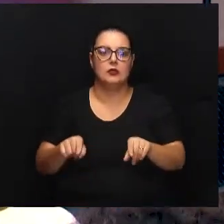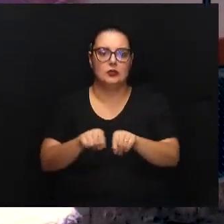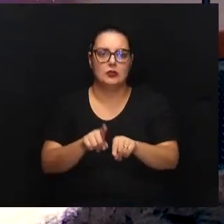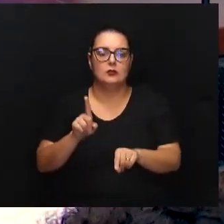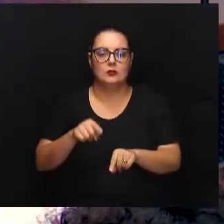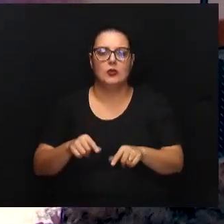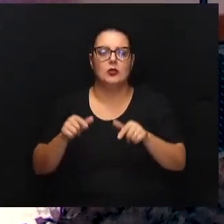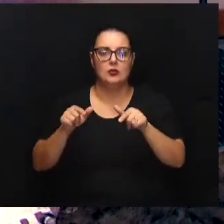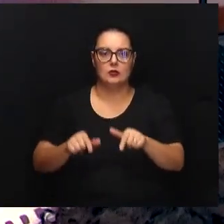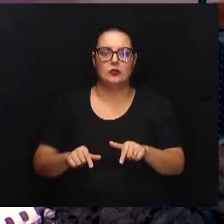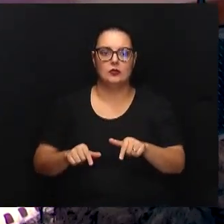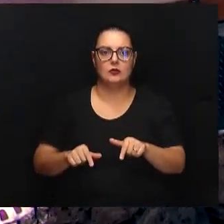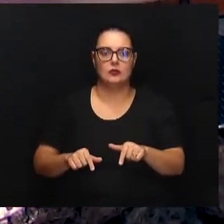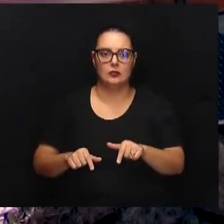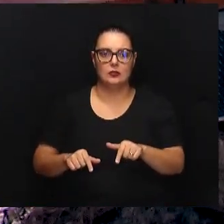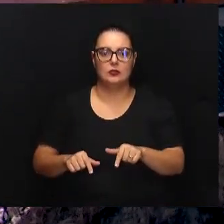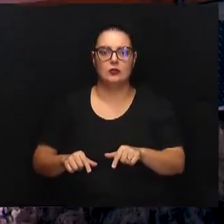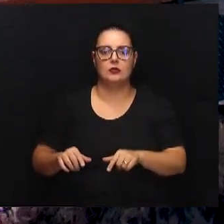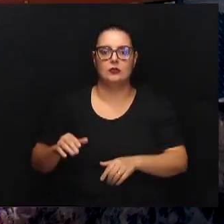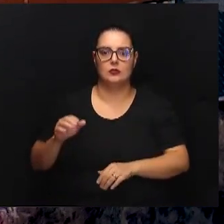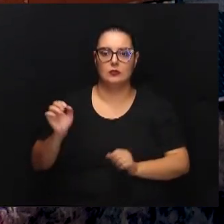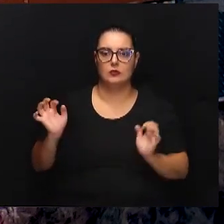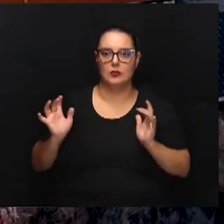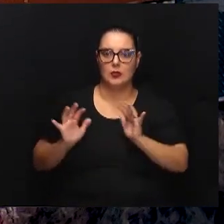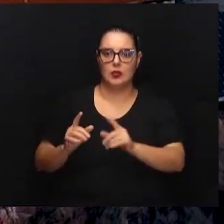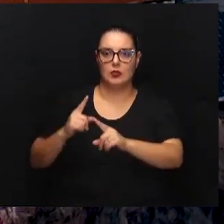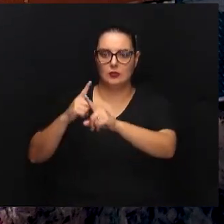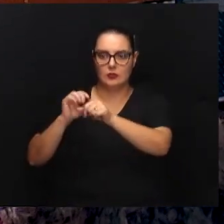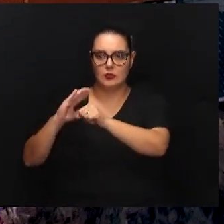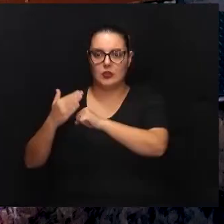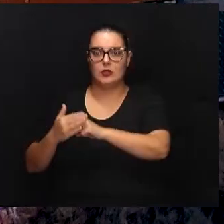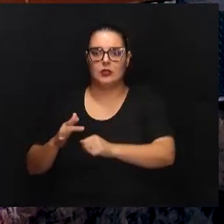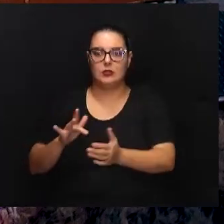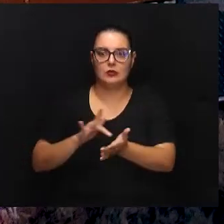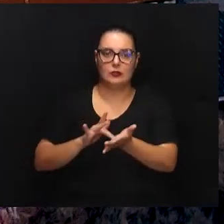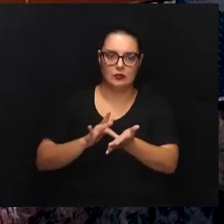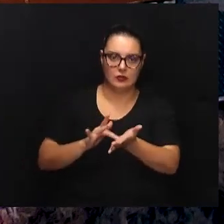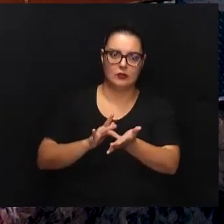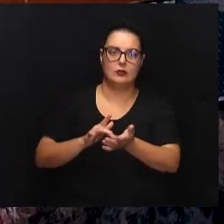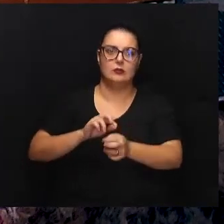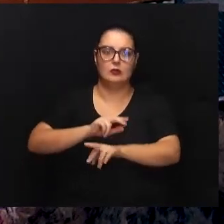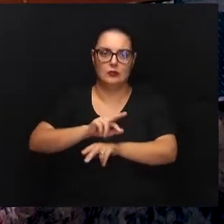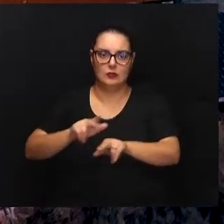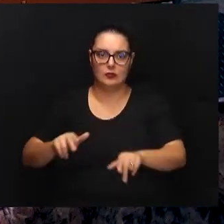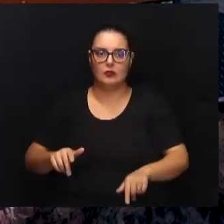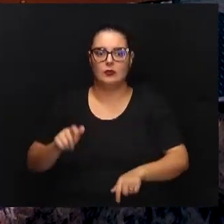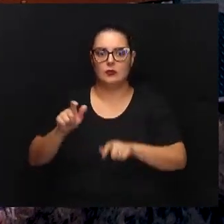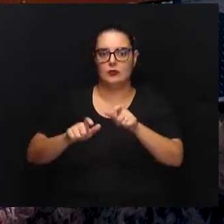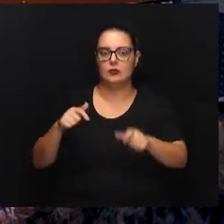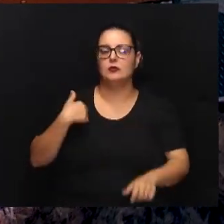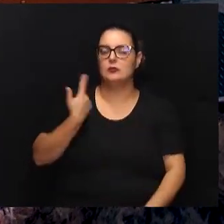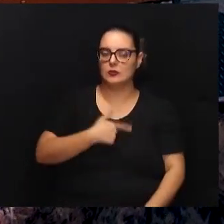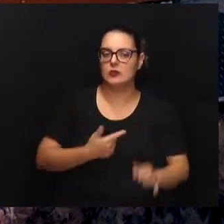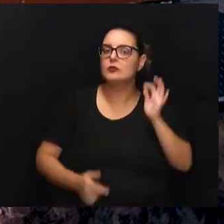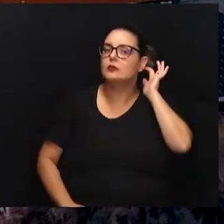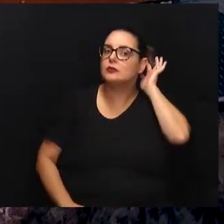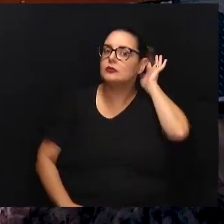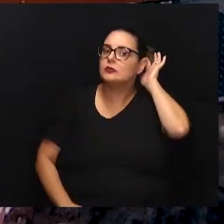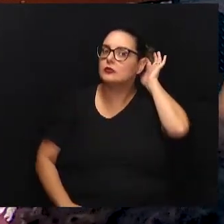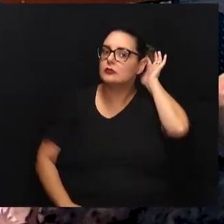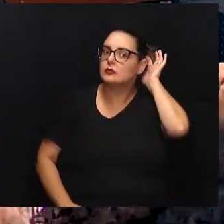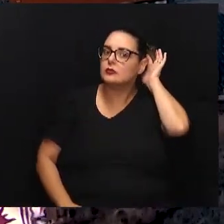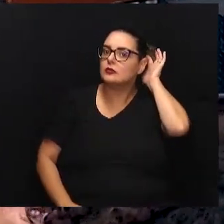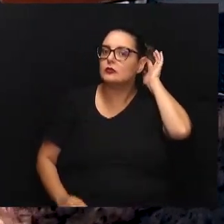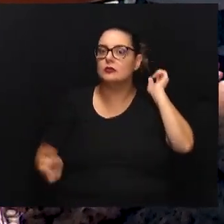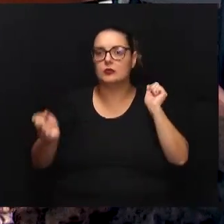gente, que engana muitas e muitos de nós. Então, ligeiro, unidade e venceremos,